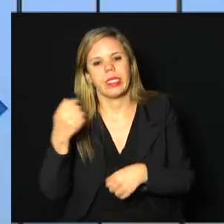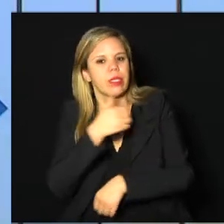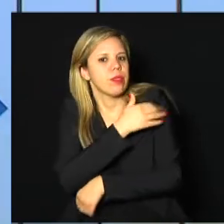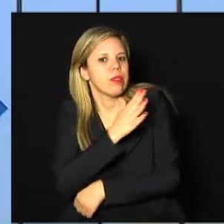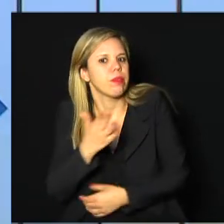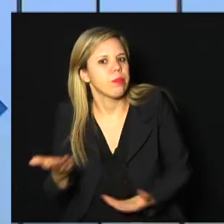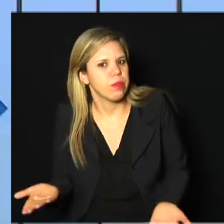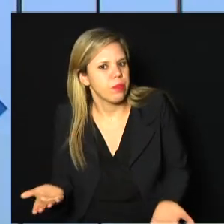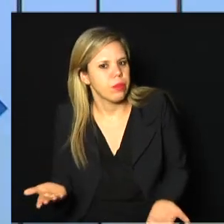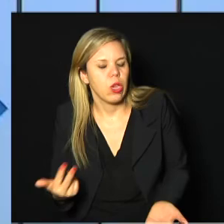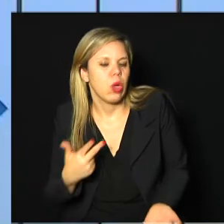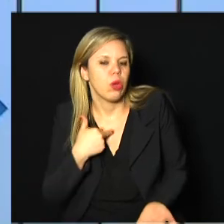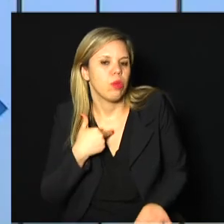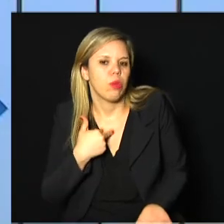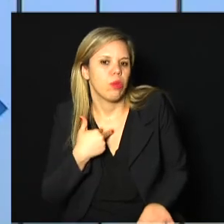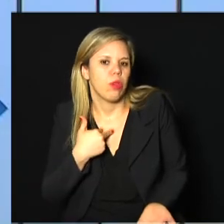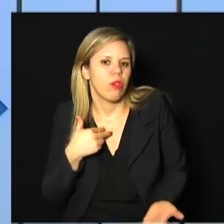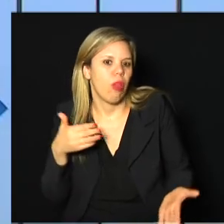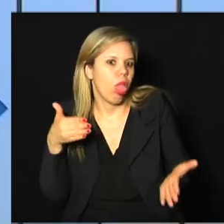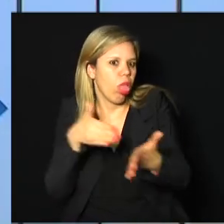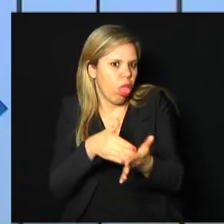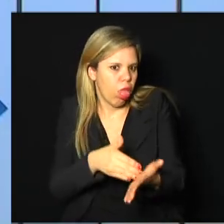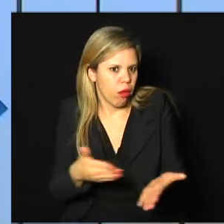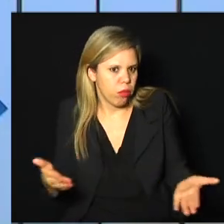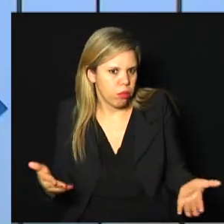tabu e o preconceito aí não pode deixar